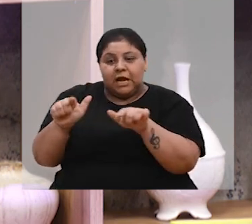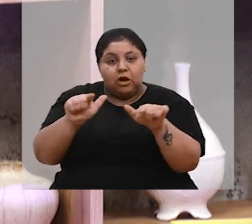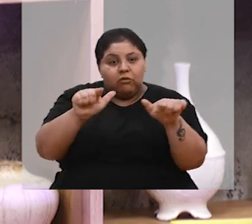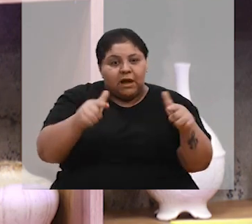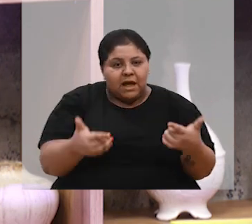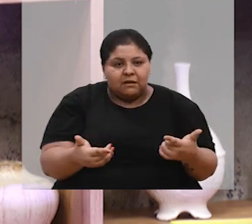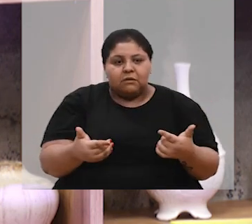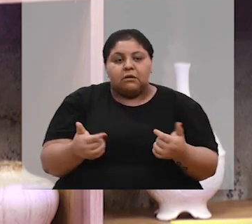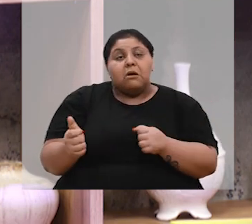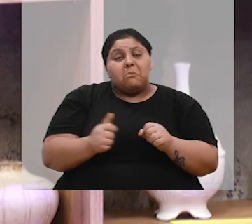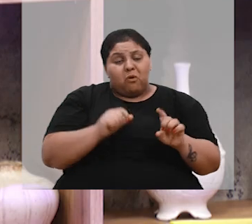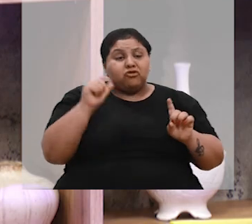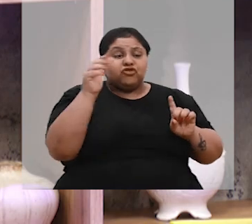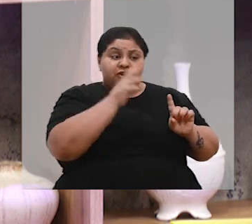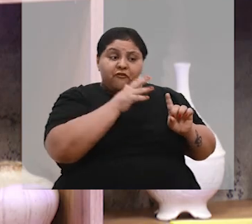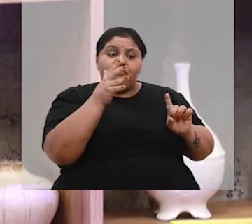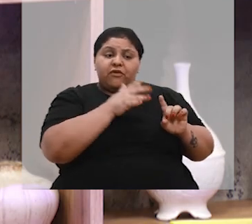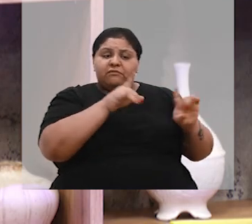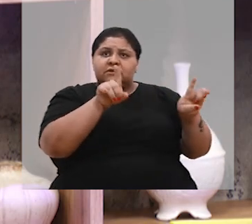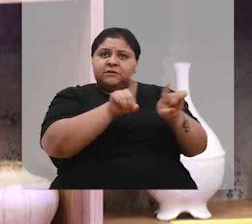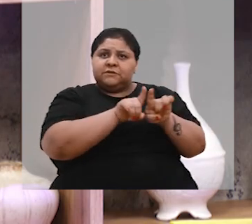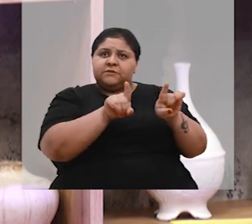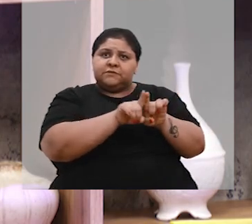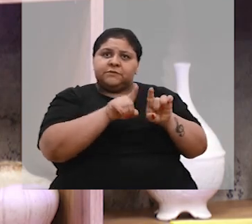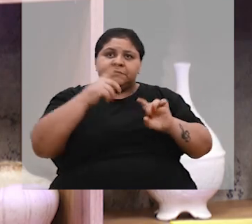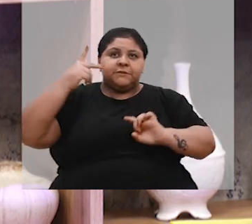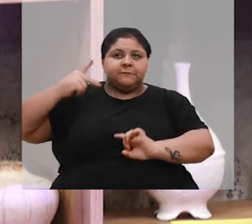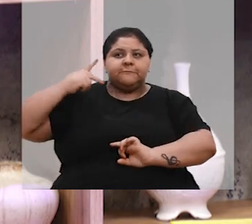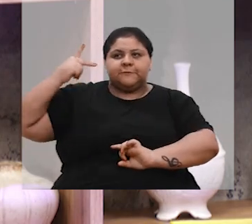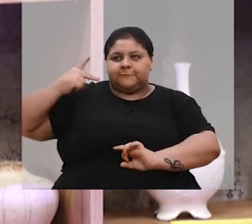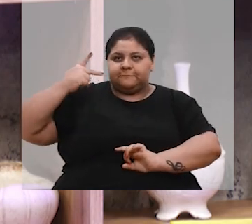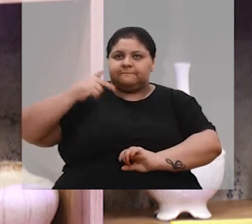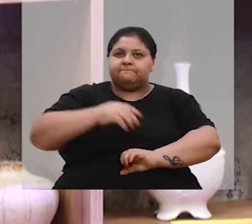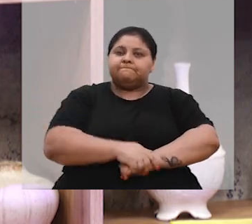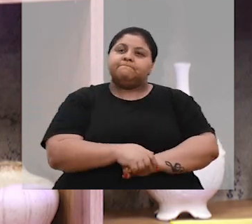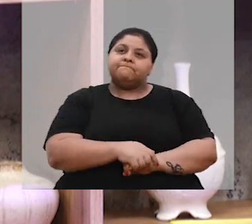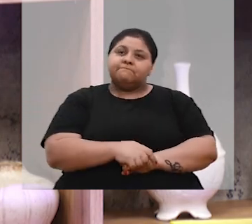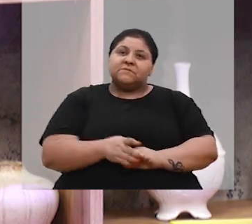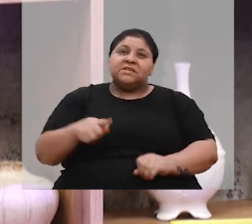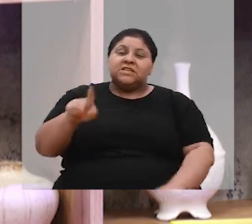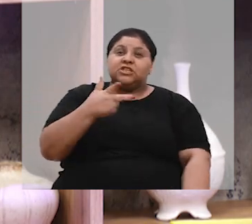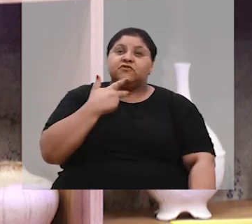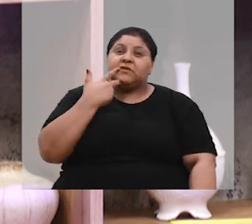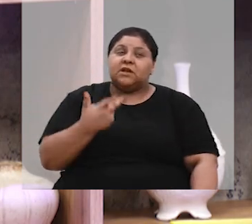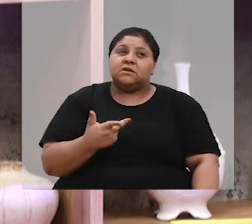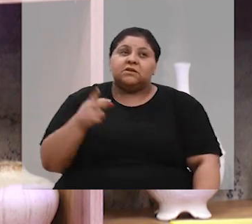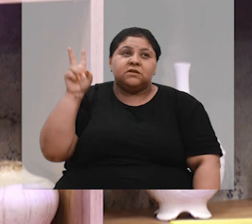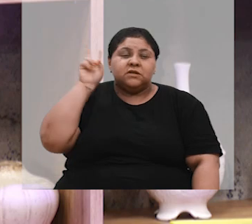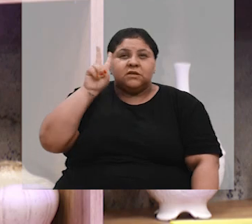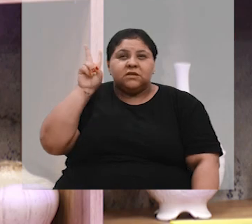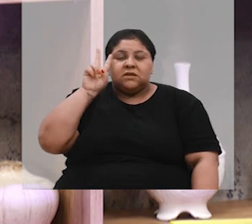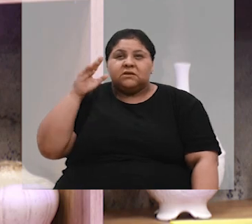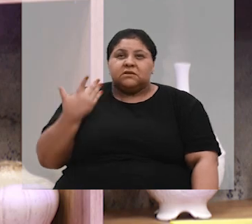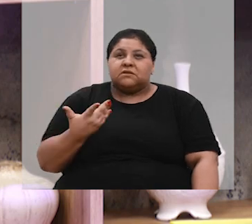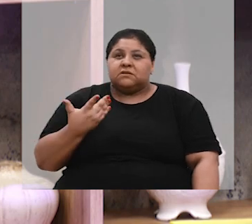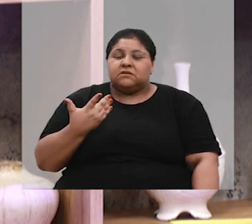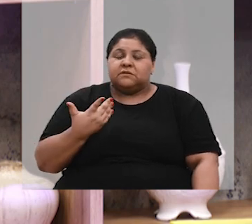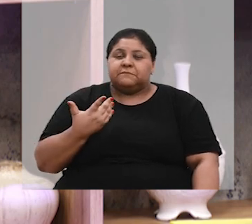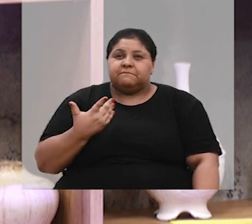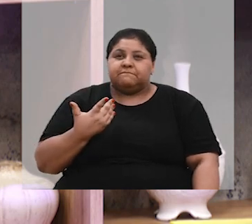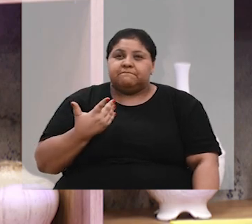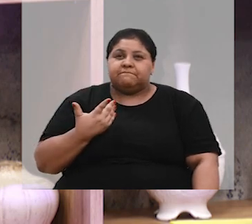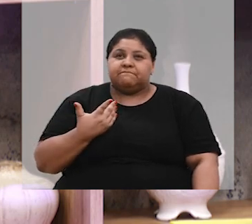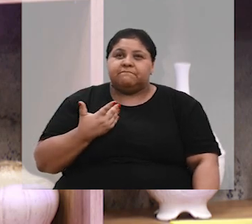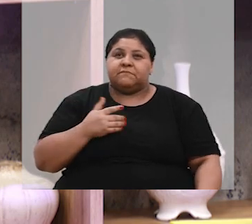territorial acaba influenciando muito também nesse espectro político, né? Sem dúvida. E a gente falando um pouco dessa história agora, saindo um pouco da parte